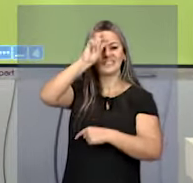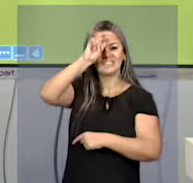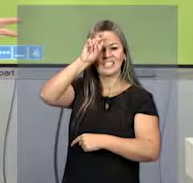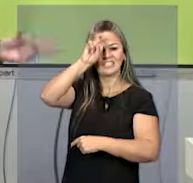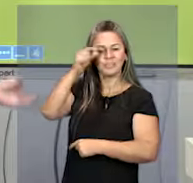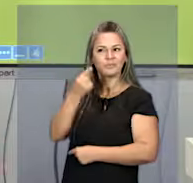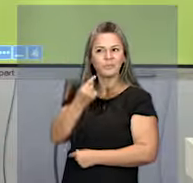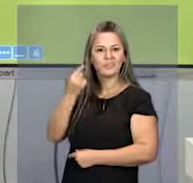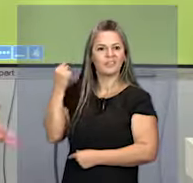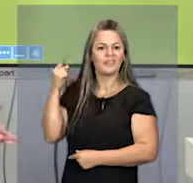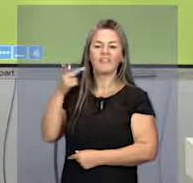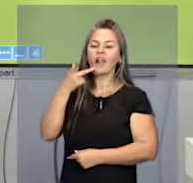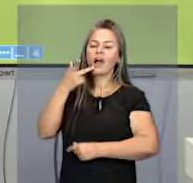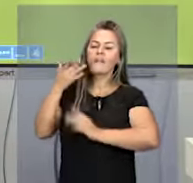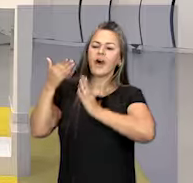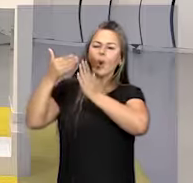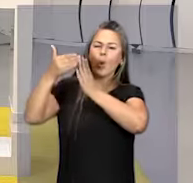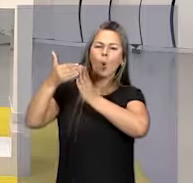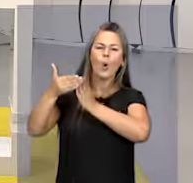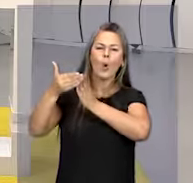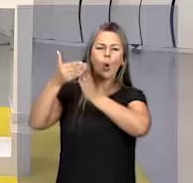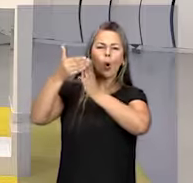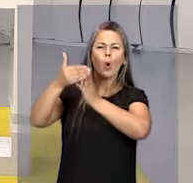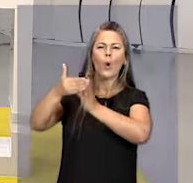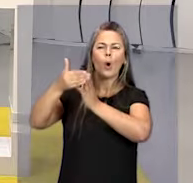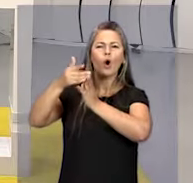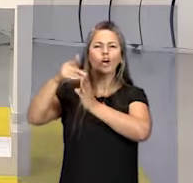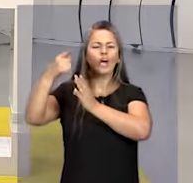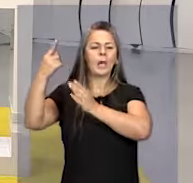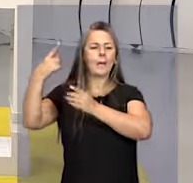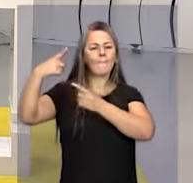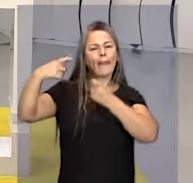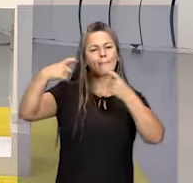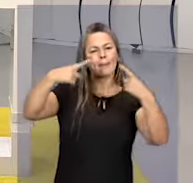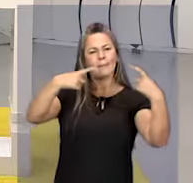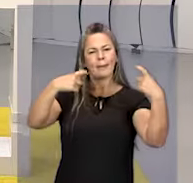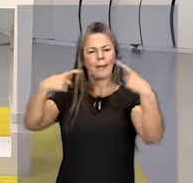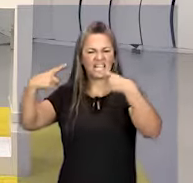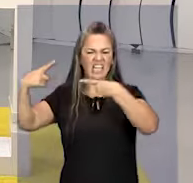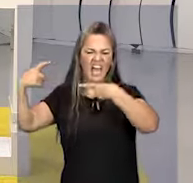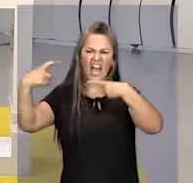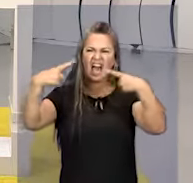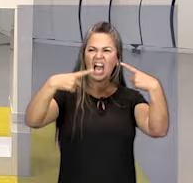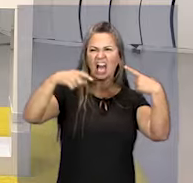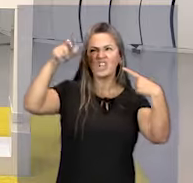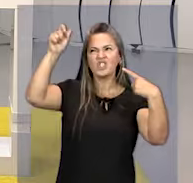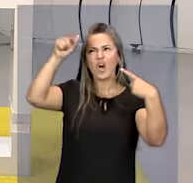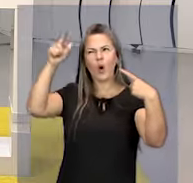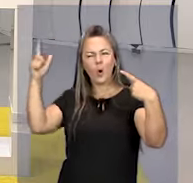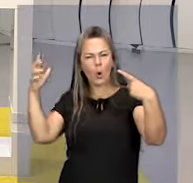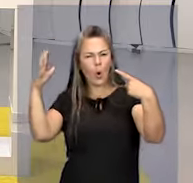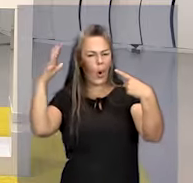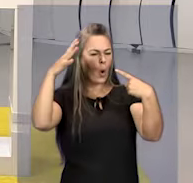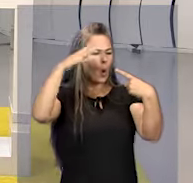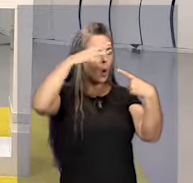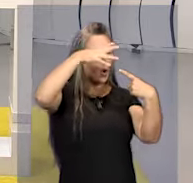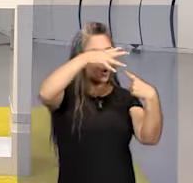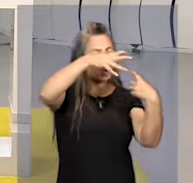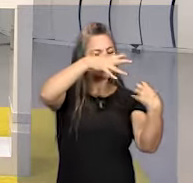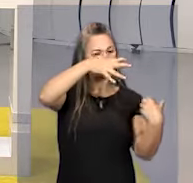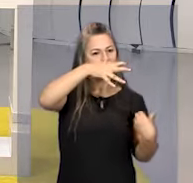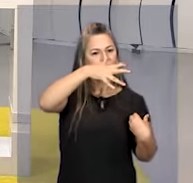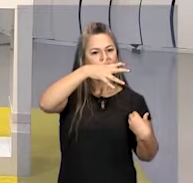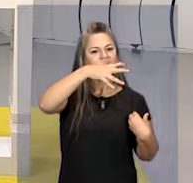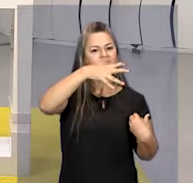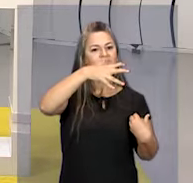e lutava contra as trevas para que o dia continuasse, para que o sol brilhasse todos os dias. Então